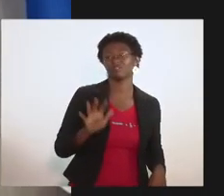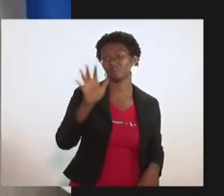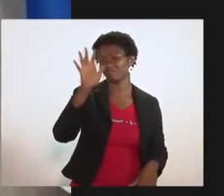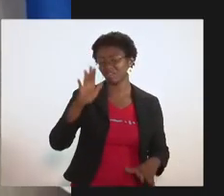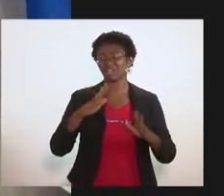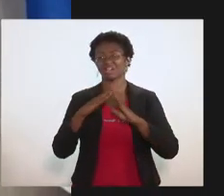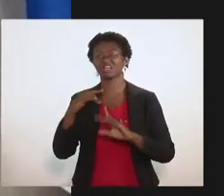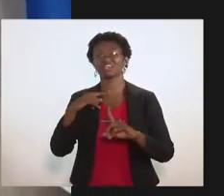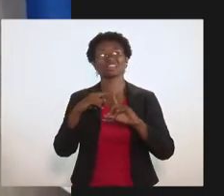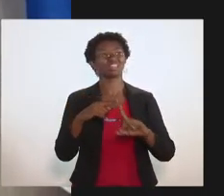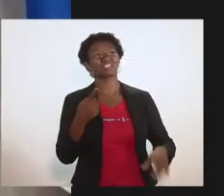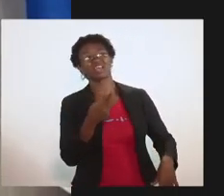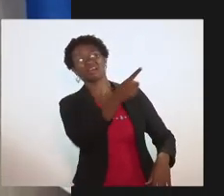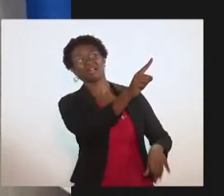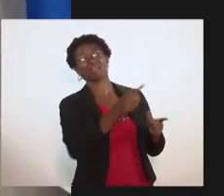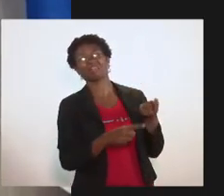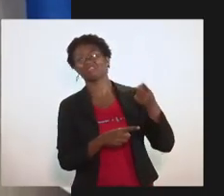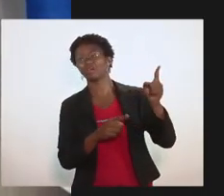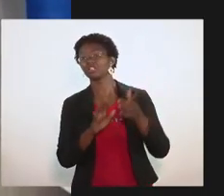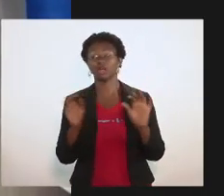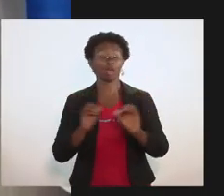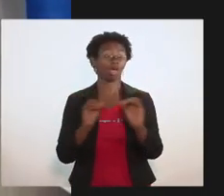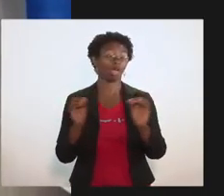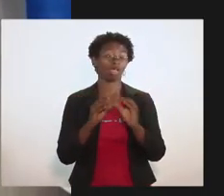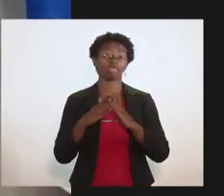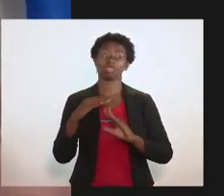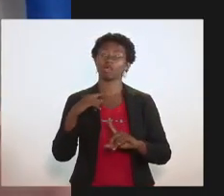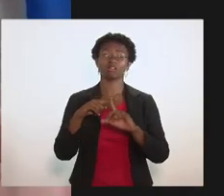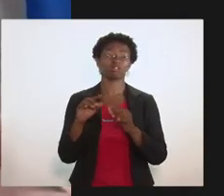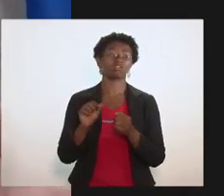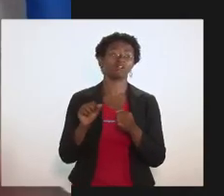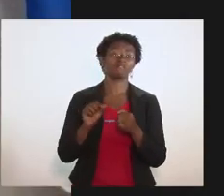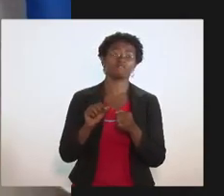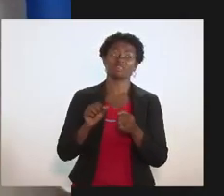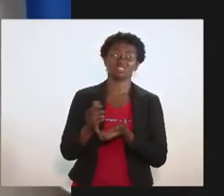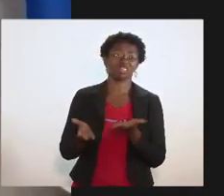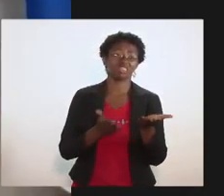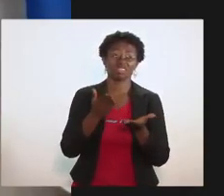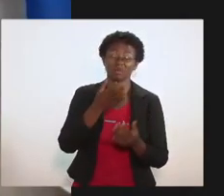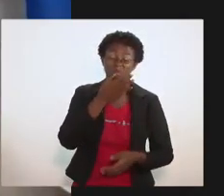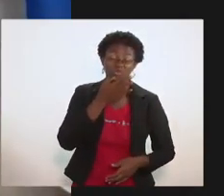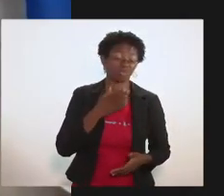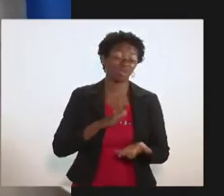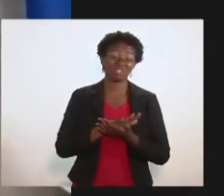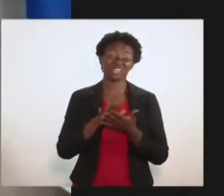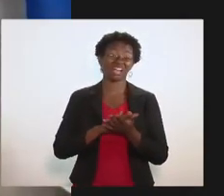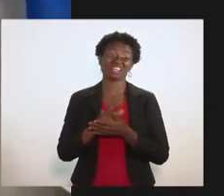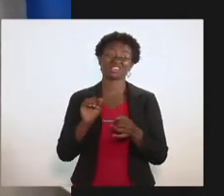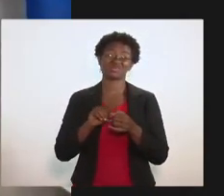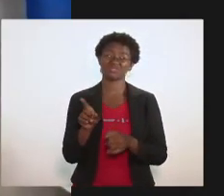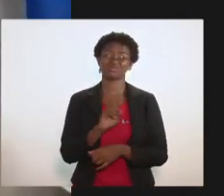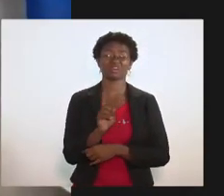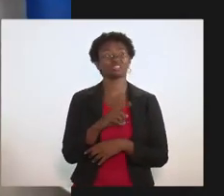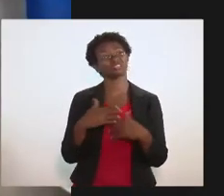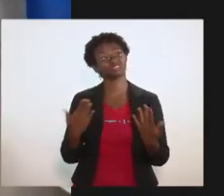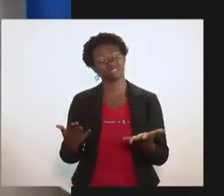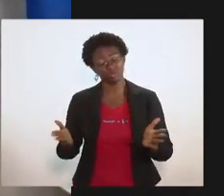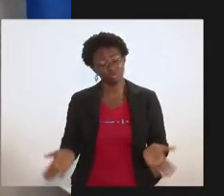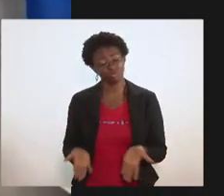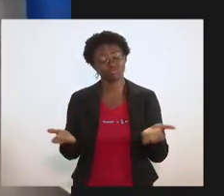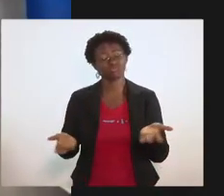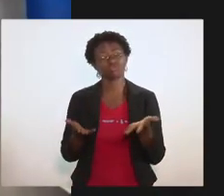não aprovarmos essa emenda modificativa, é uma certeza de que, na prática, isso nunca, não haverá nenhuma igreja,